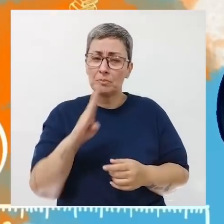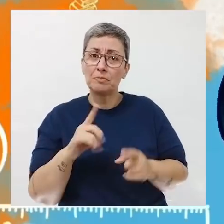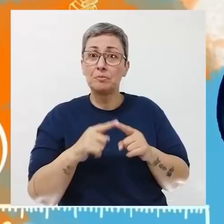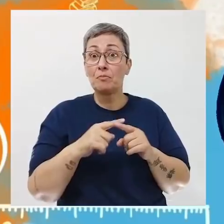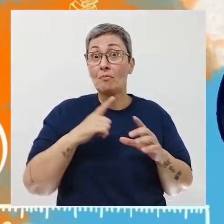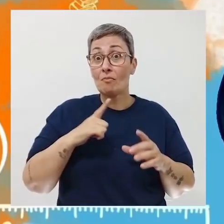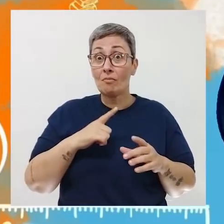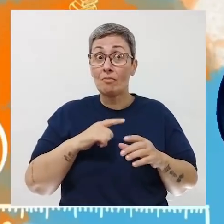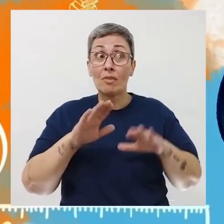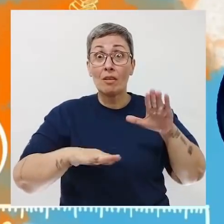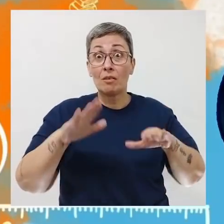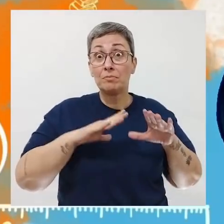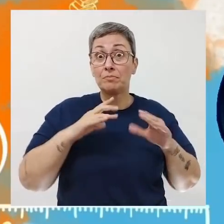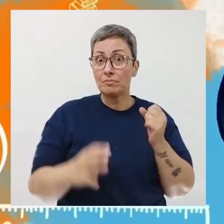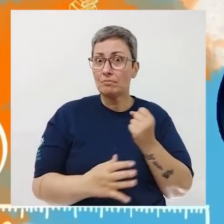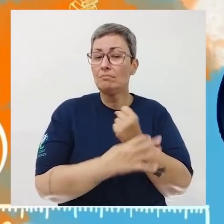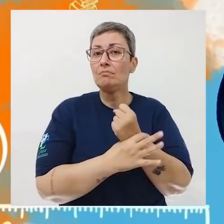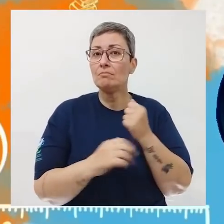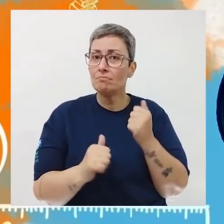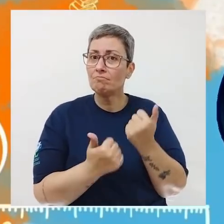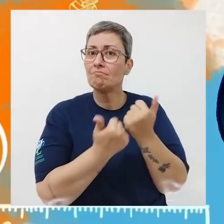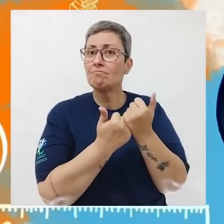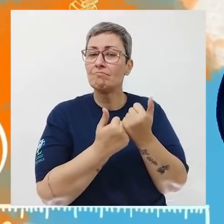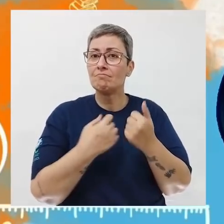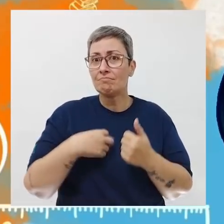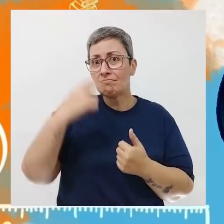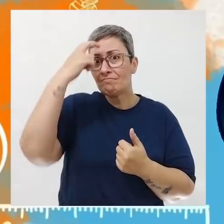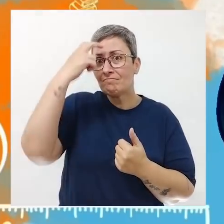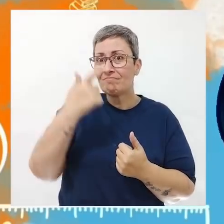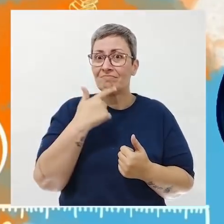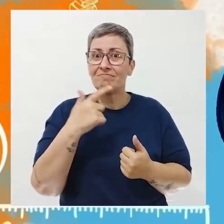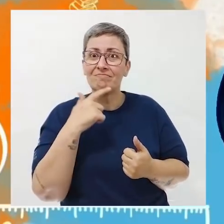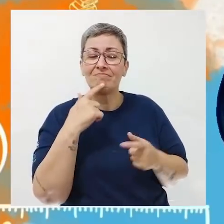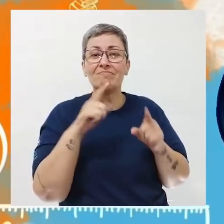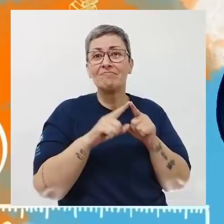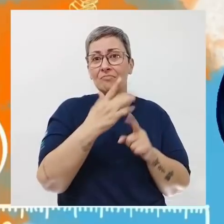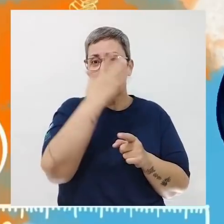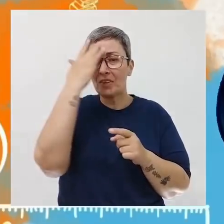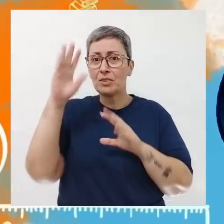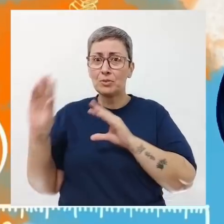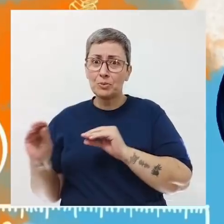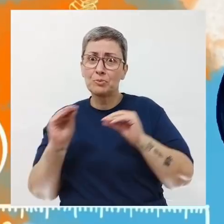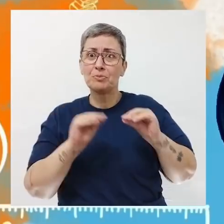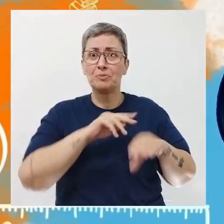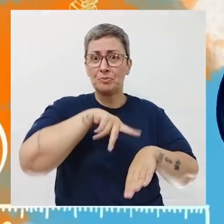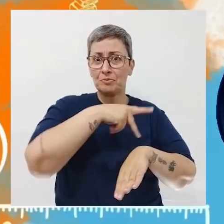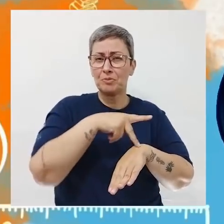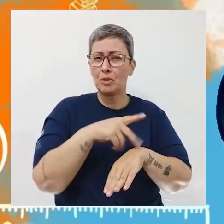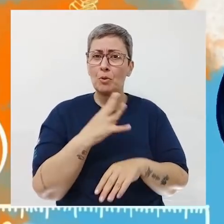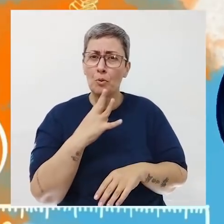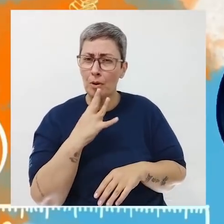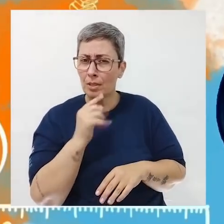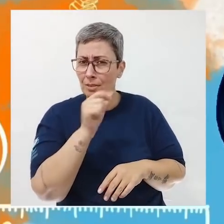Brasil, pois algumas ainda conseguem preservar sua cultura e seu idioma. Também existem aquelas pessoas que vieram de outros países.